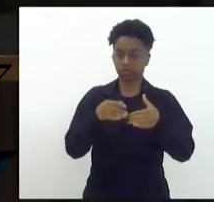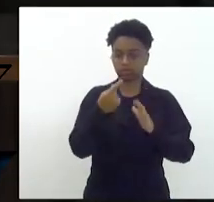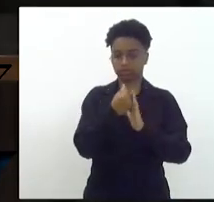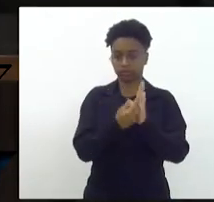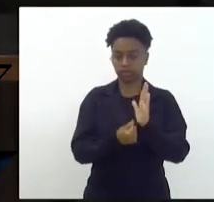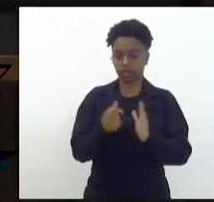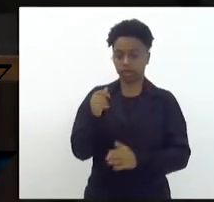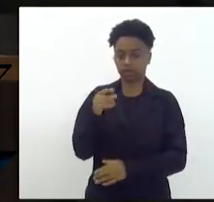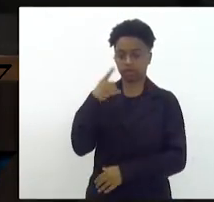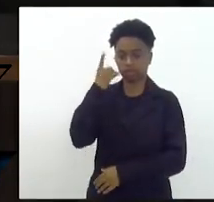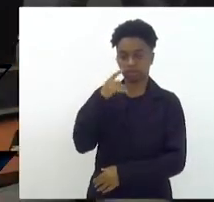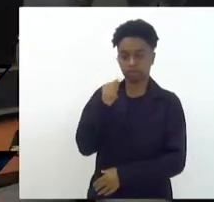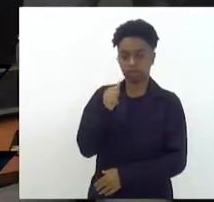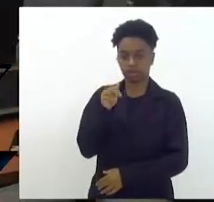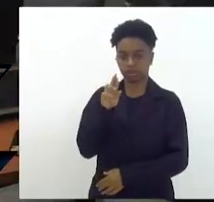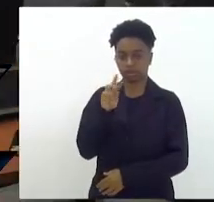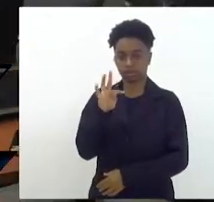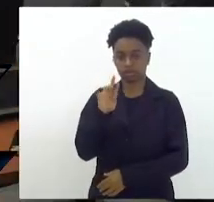Monteiro